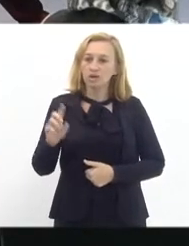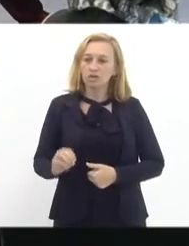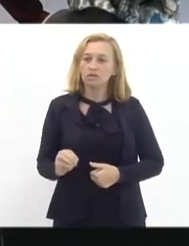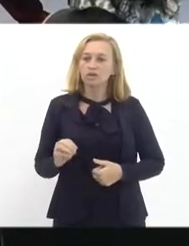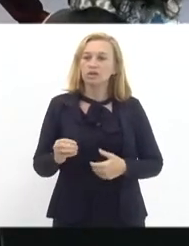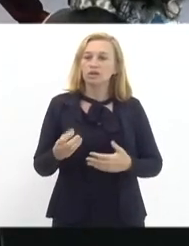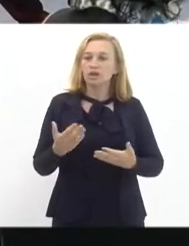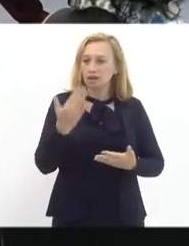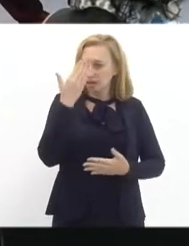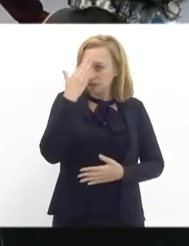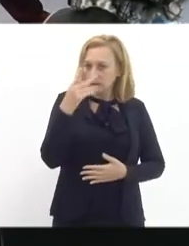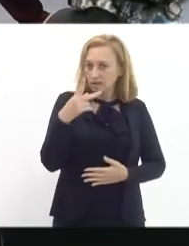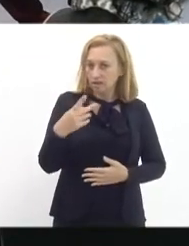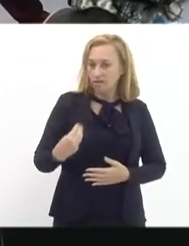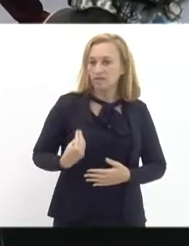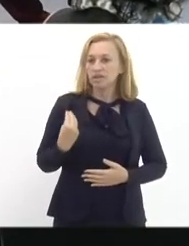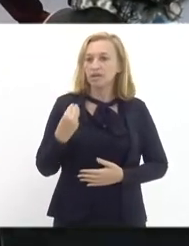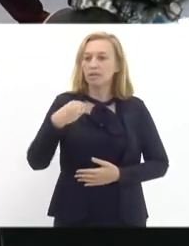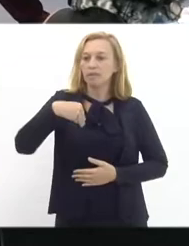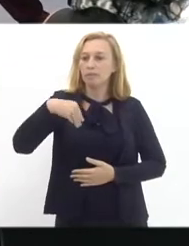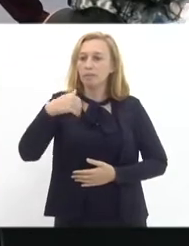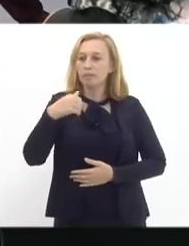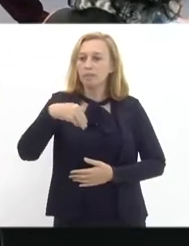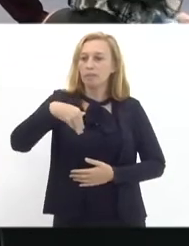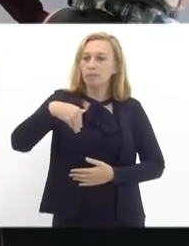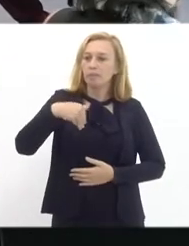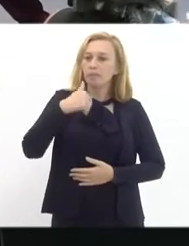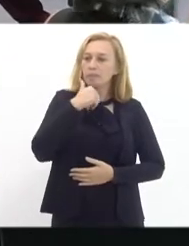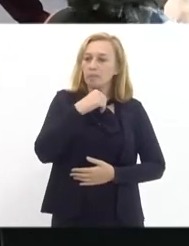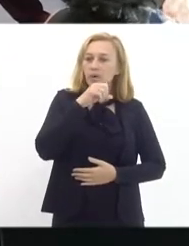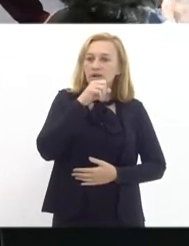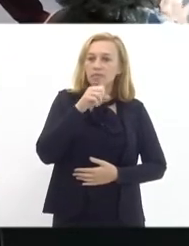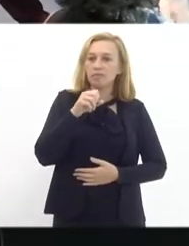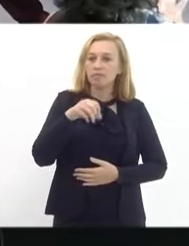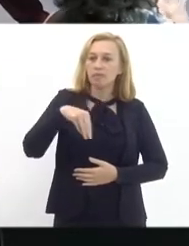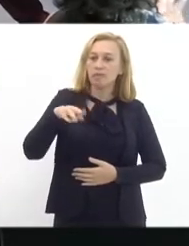presença da mãe Márcia. Obrigado pela presença.